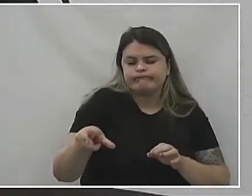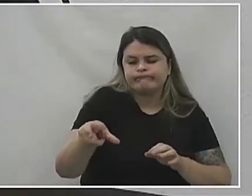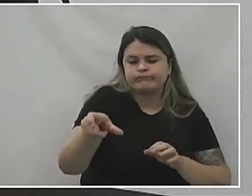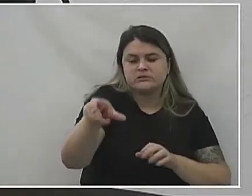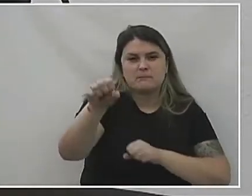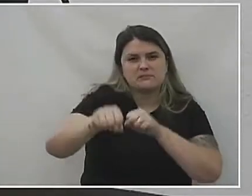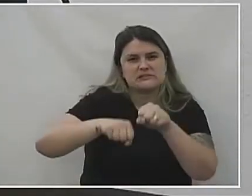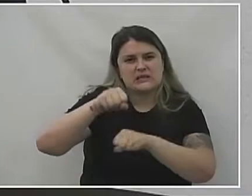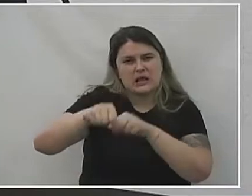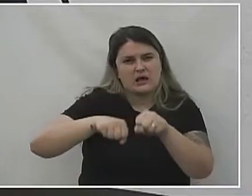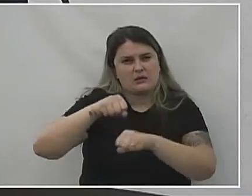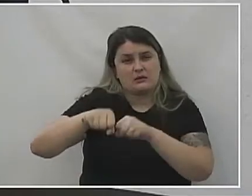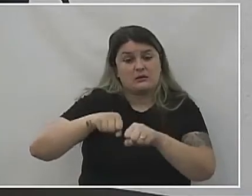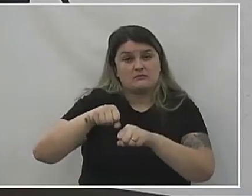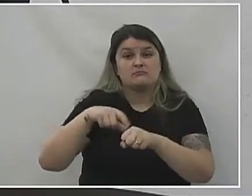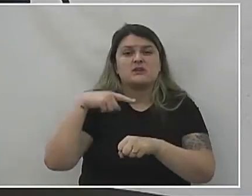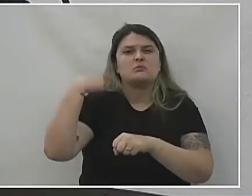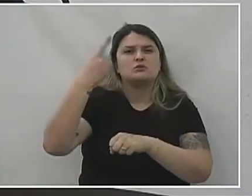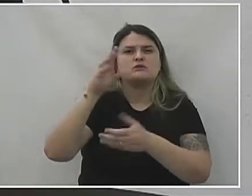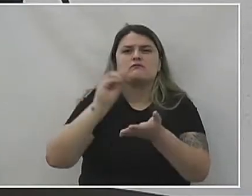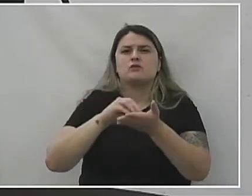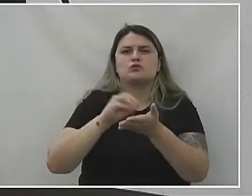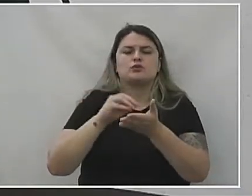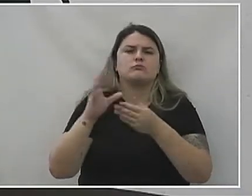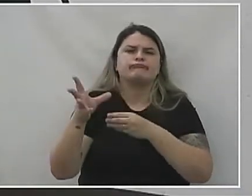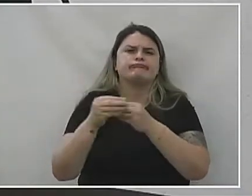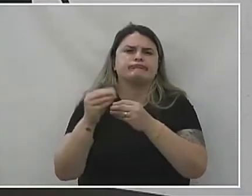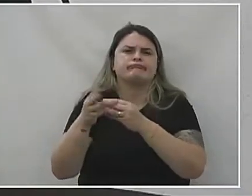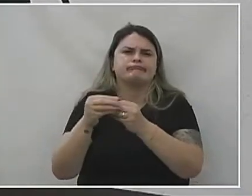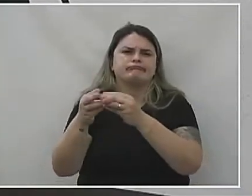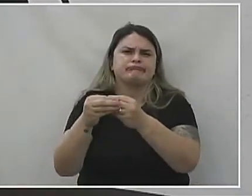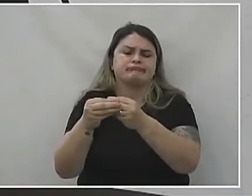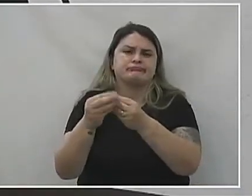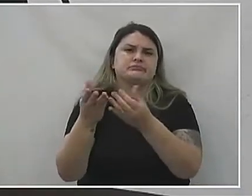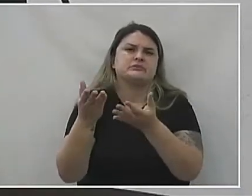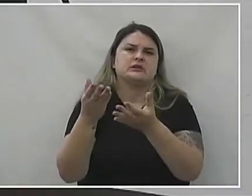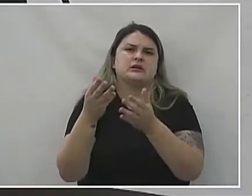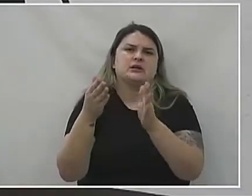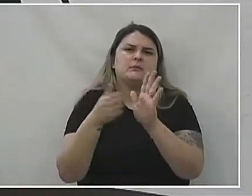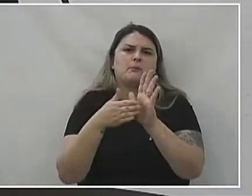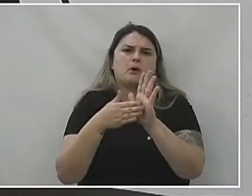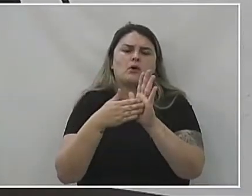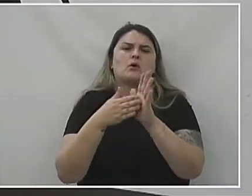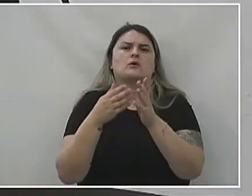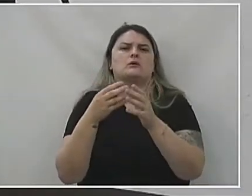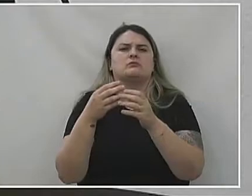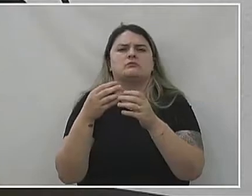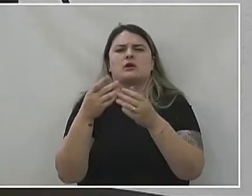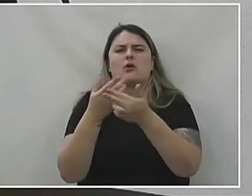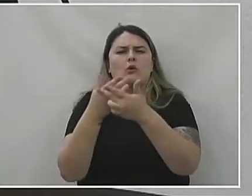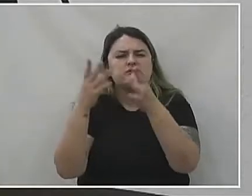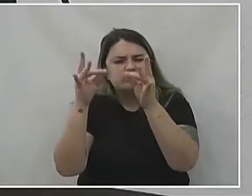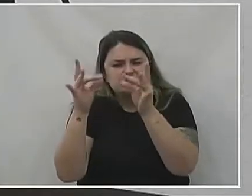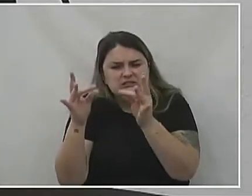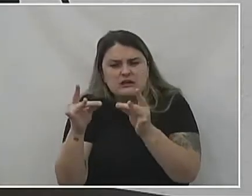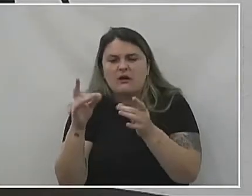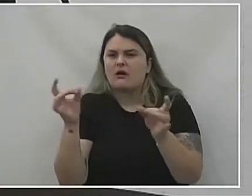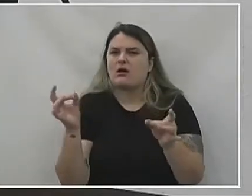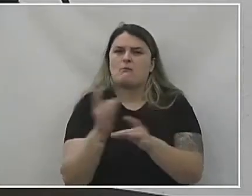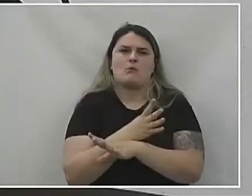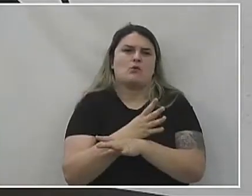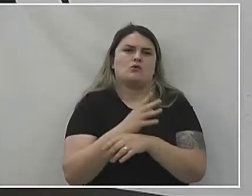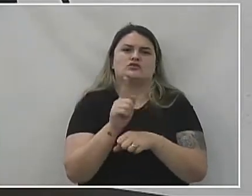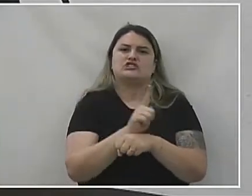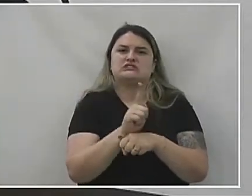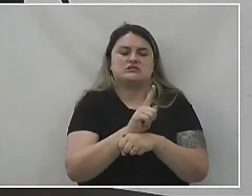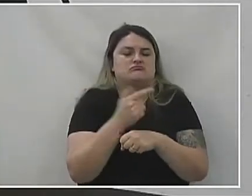infelizmente depois faltou complementar com algumas outras requisitos com relação memorial descritivo e tal depois acabou a gestão